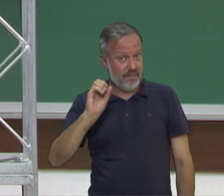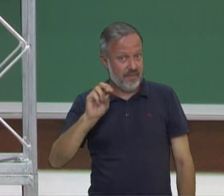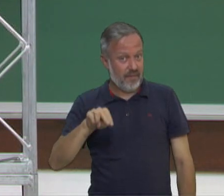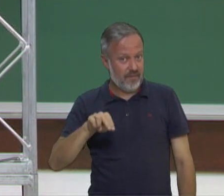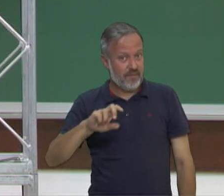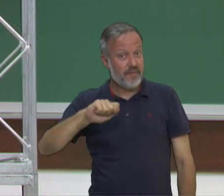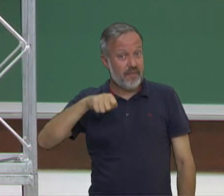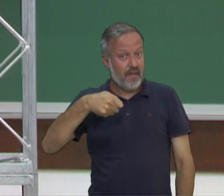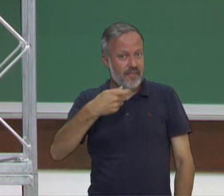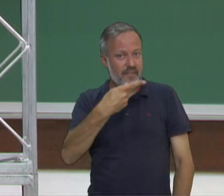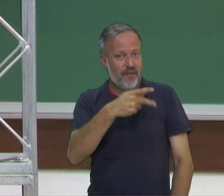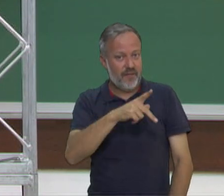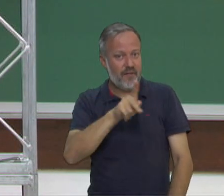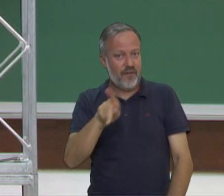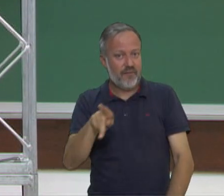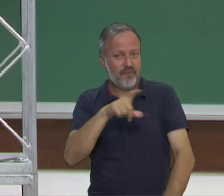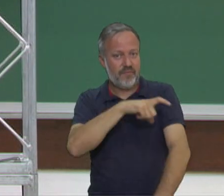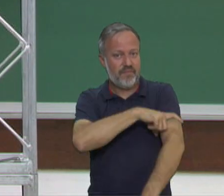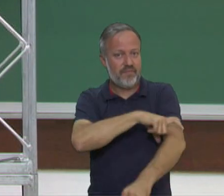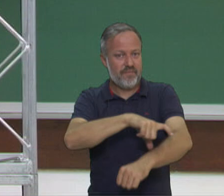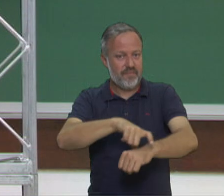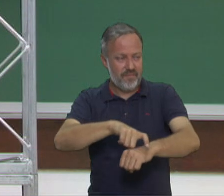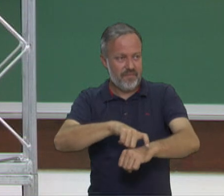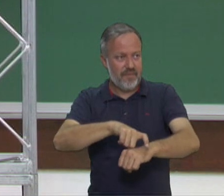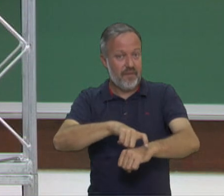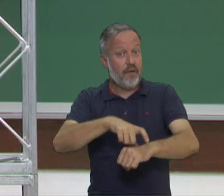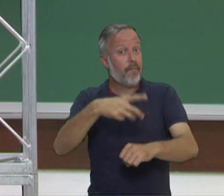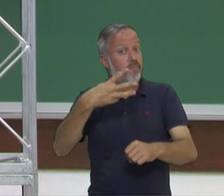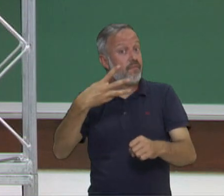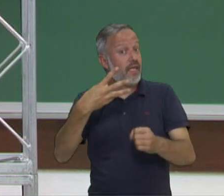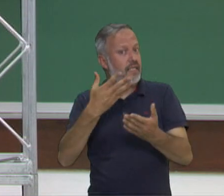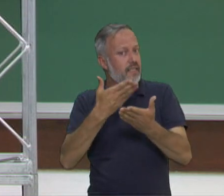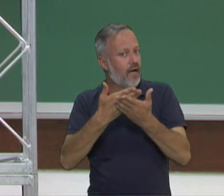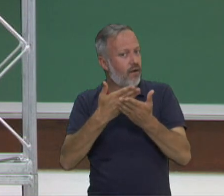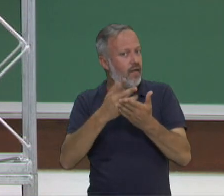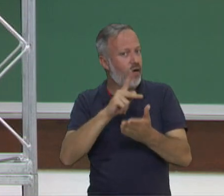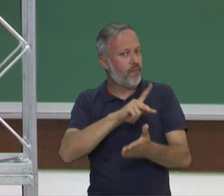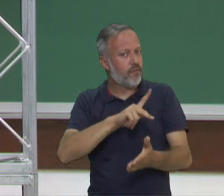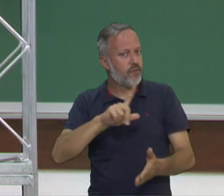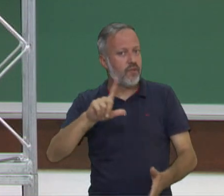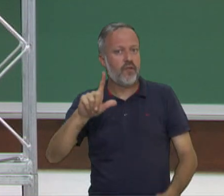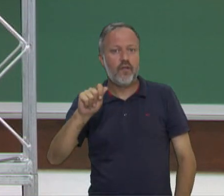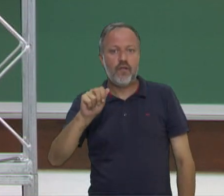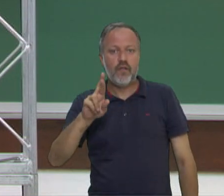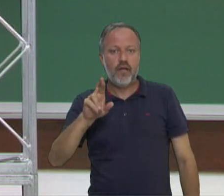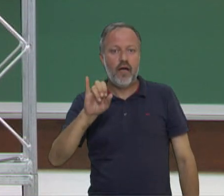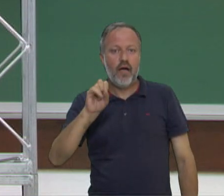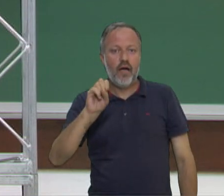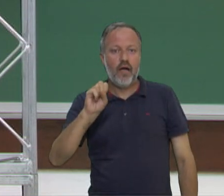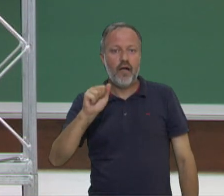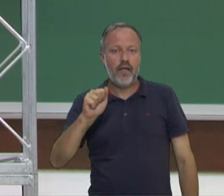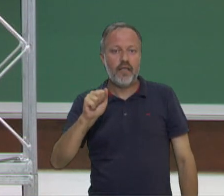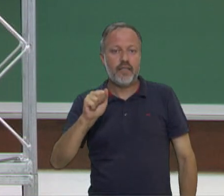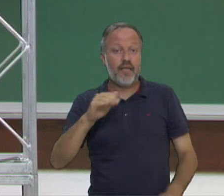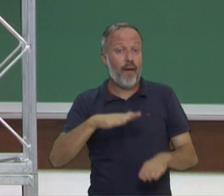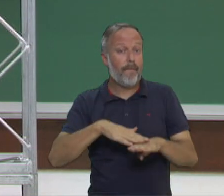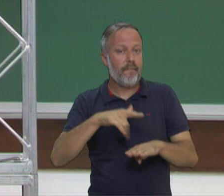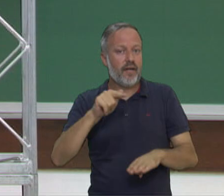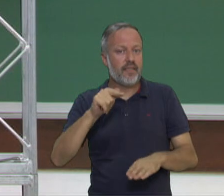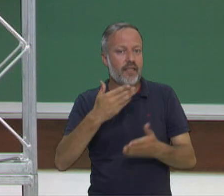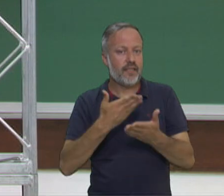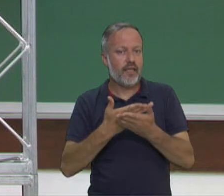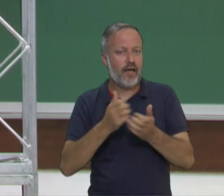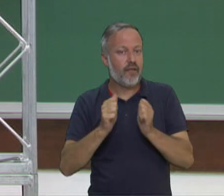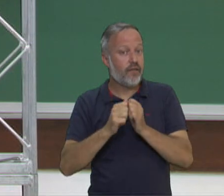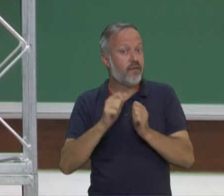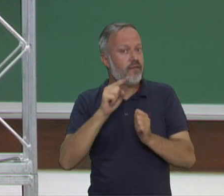estamos já na aula 10, foram 3 aulas com a professora Larissa, 7 comigo, você tem que ter esse material com você, não deixe acumular aulas